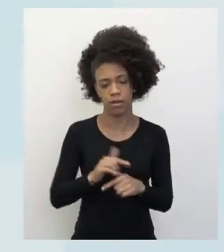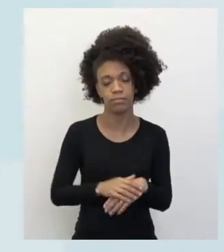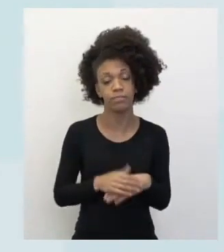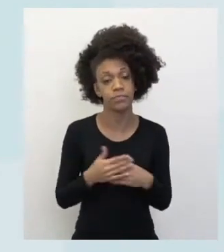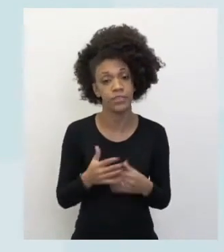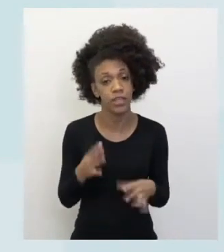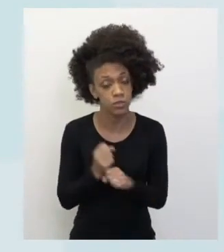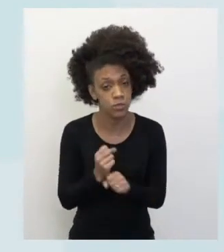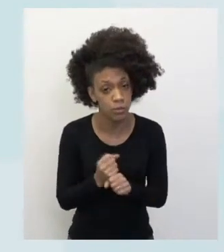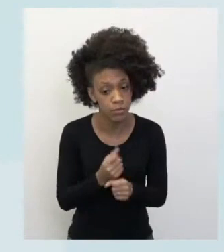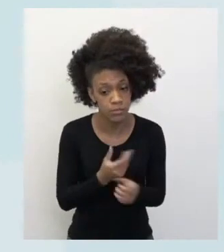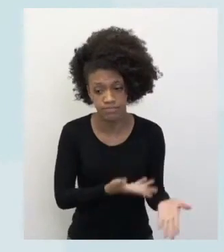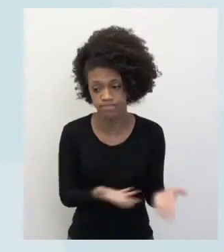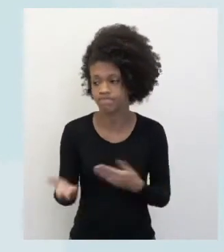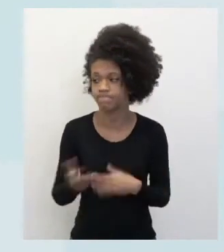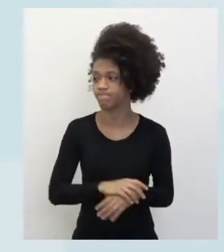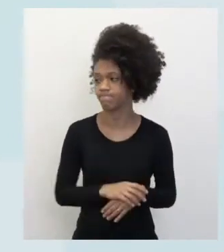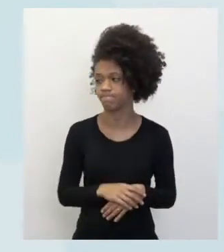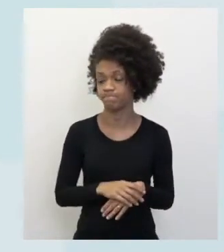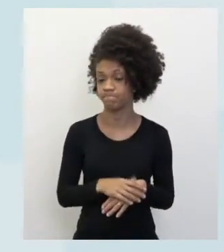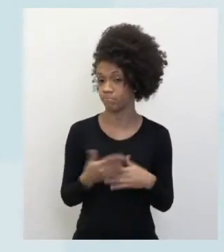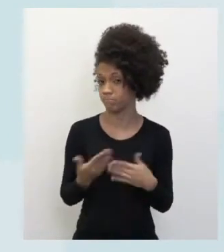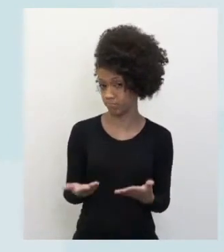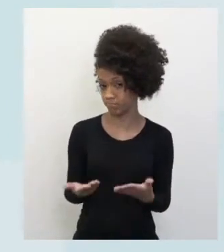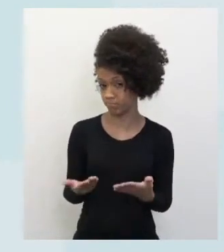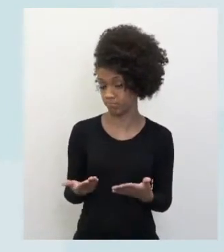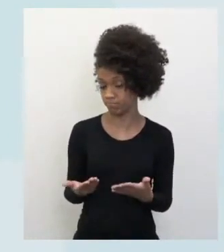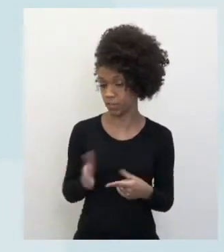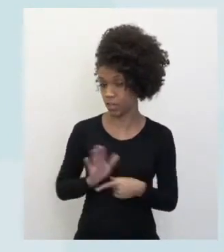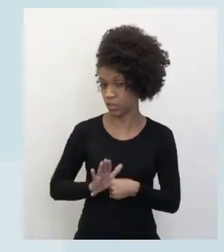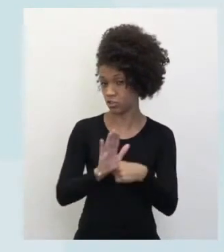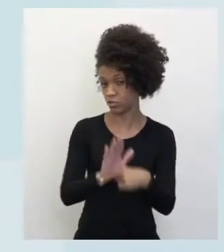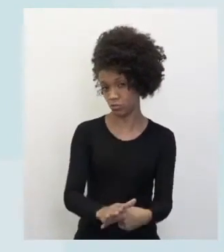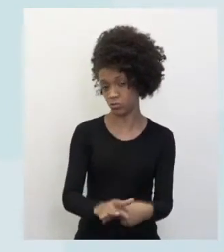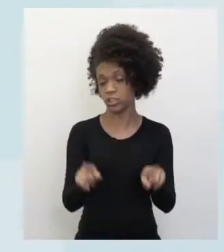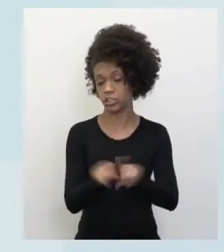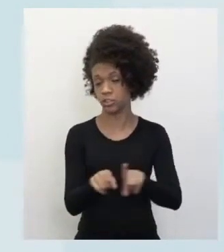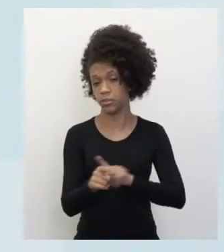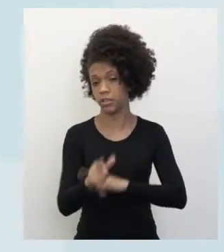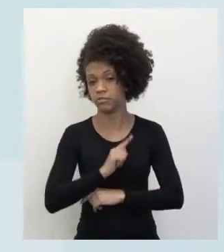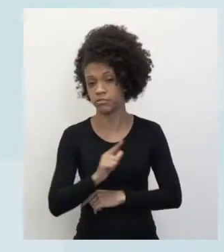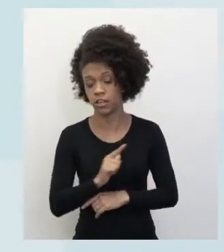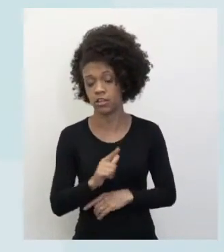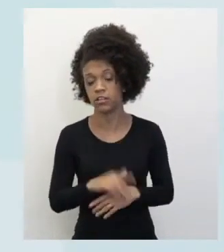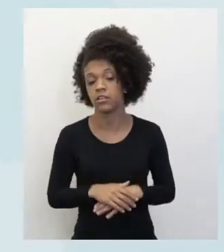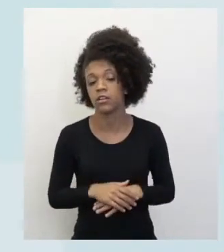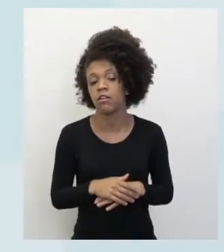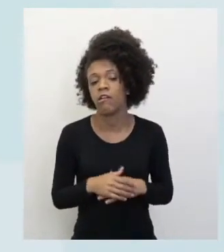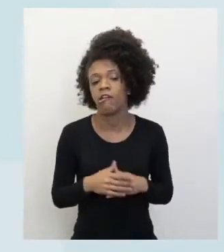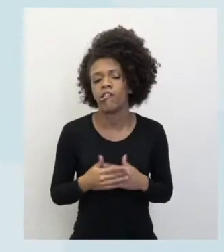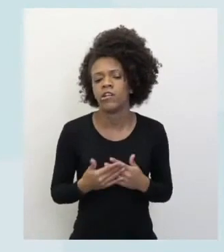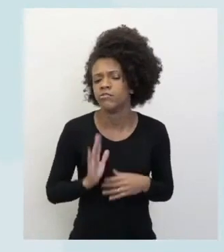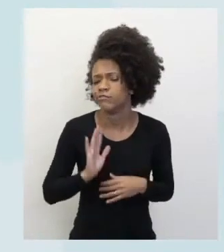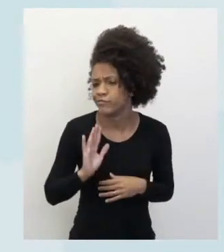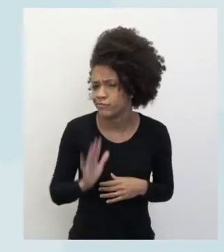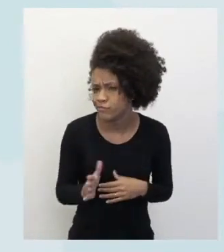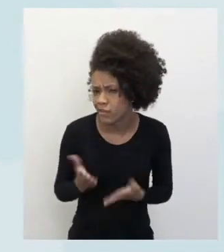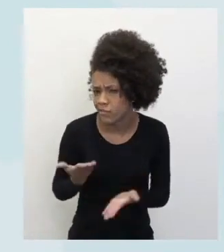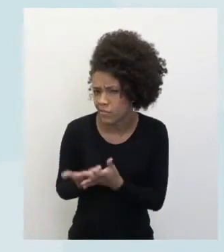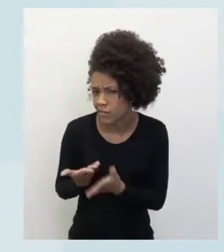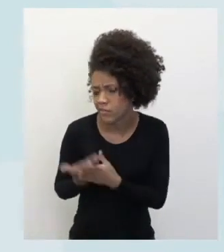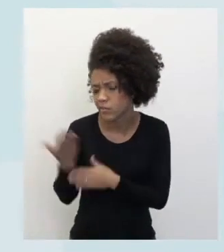tradição germânica, essa tradição romana do benefício, nós temos também o comitatus, que nós já tratamos na aula